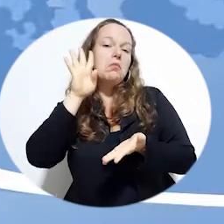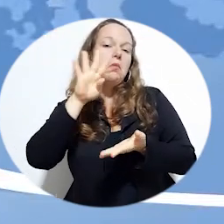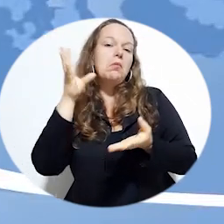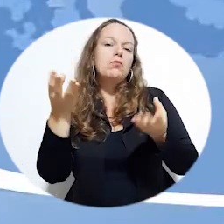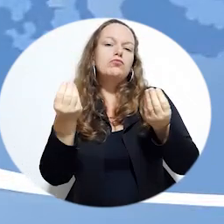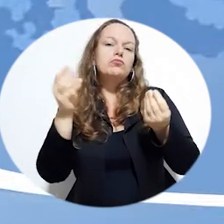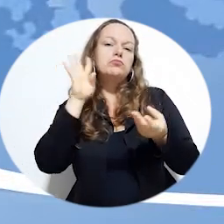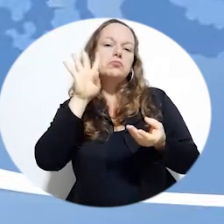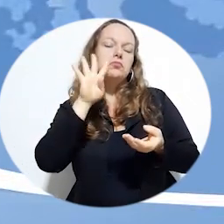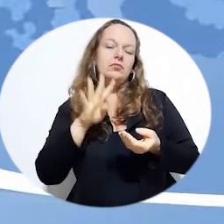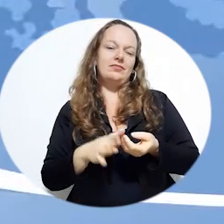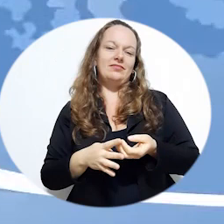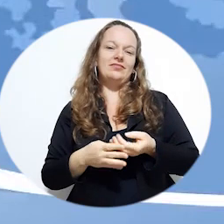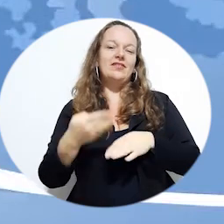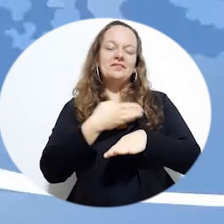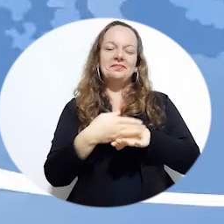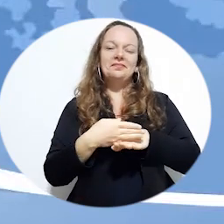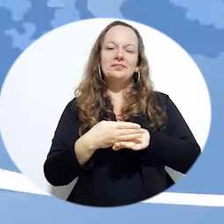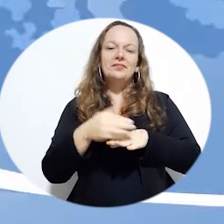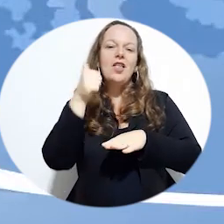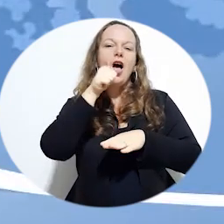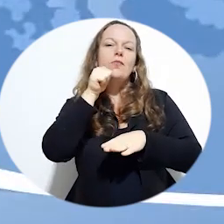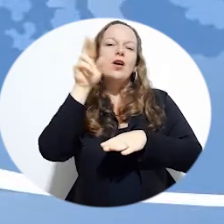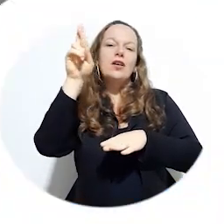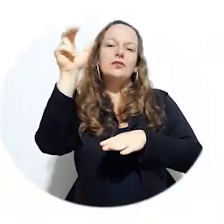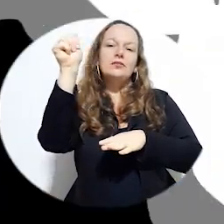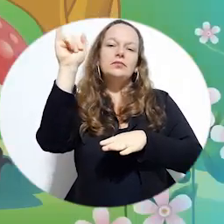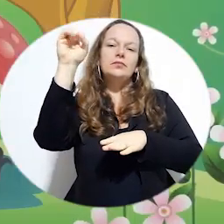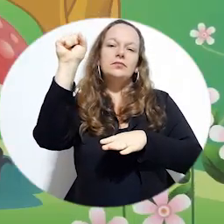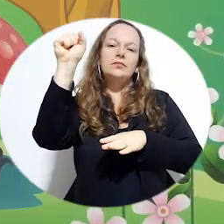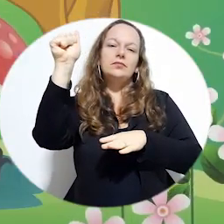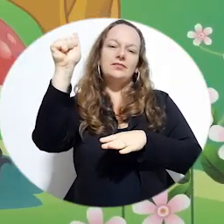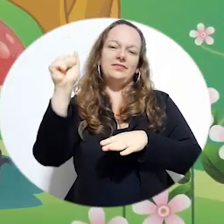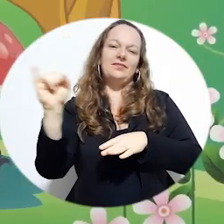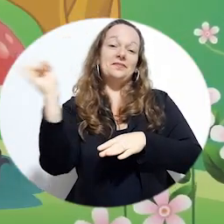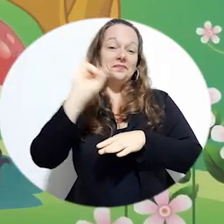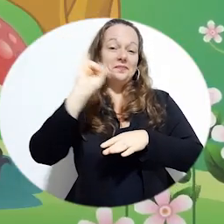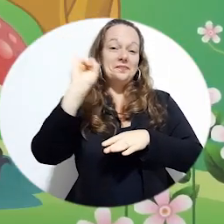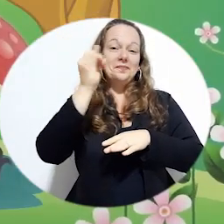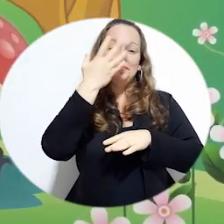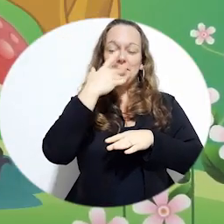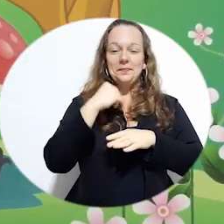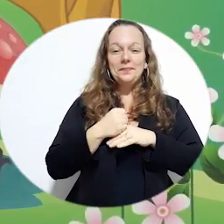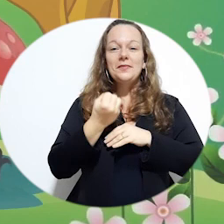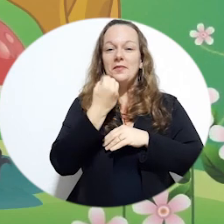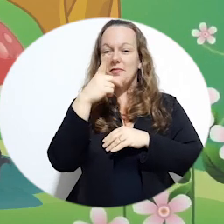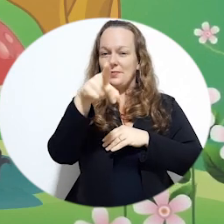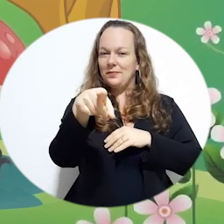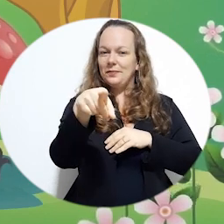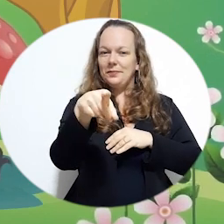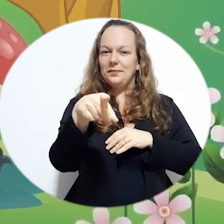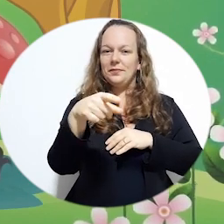Uhul! Vocês estão preparados? Então eu quero ver. Até a próxima! E aí, pessoal? Tudo bem com